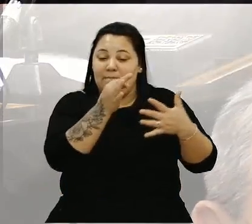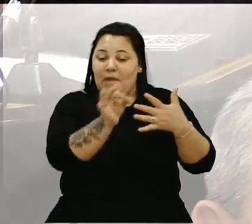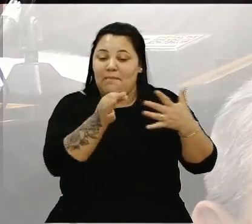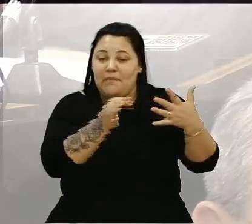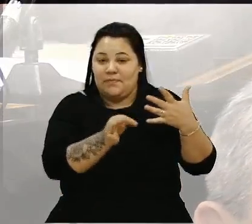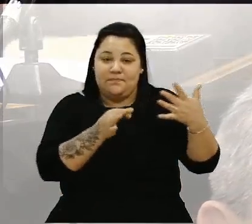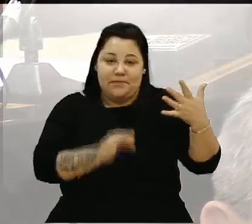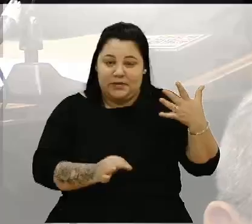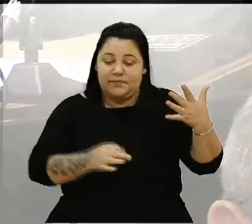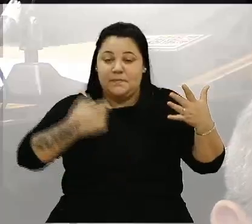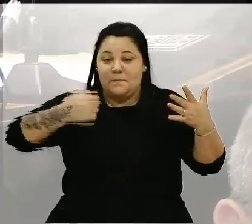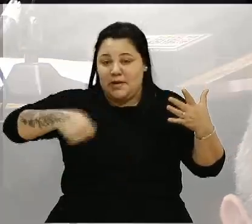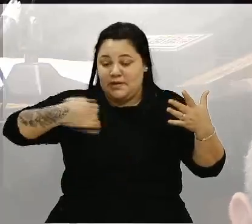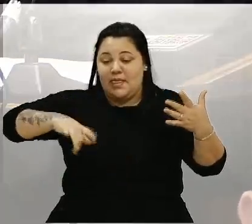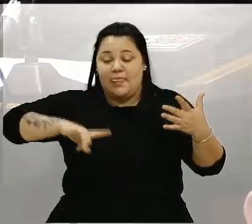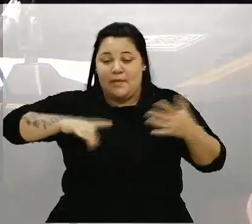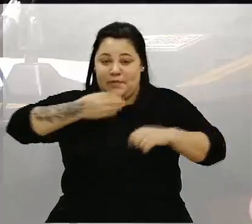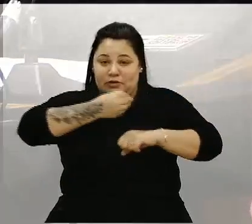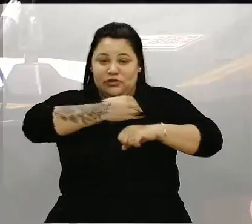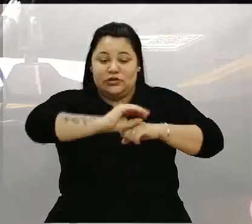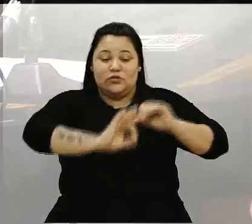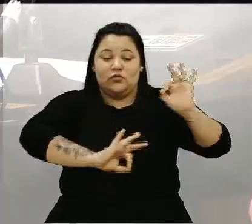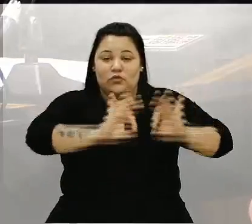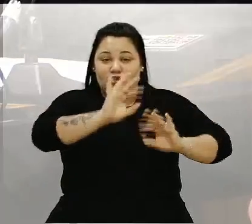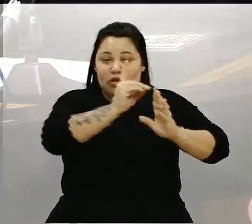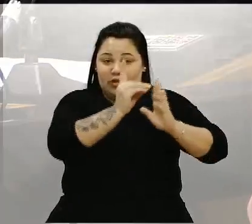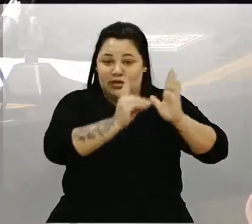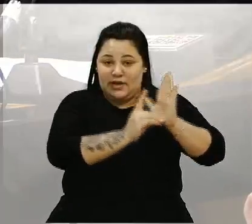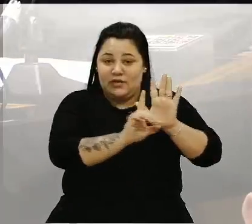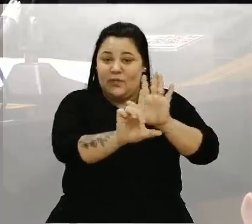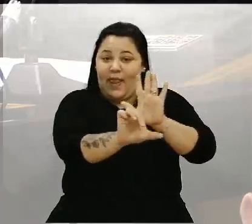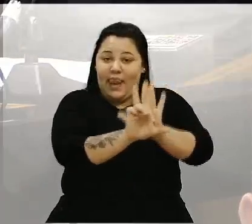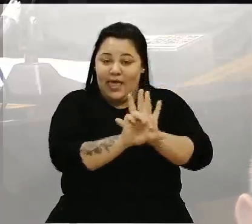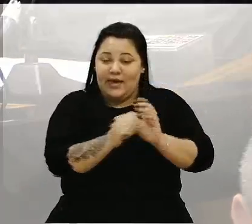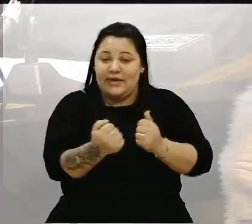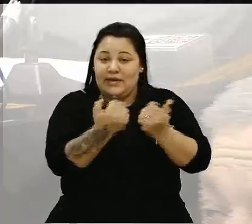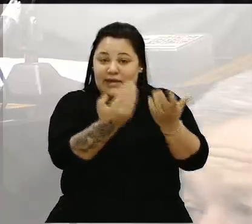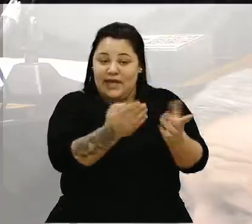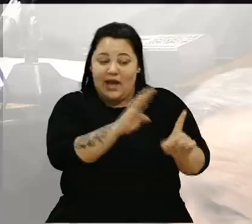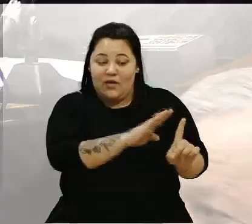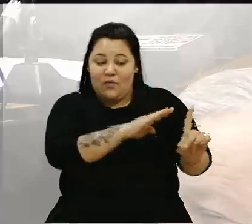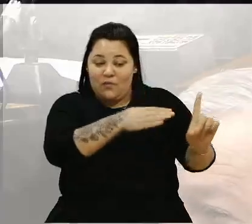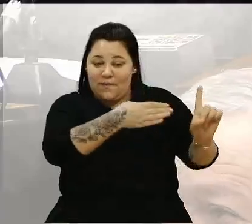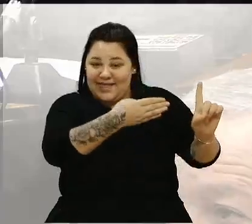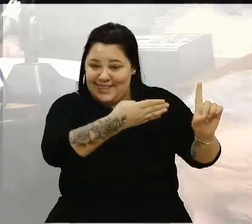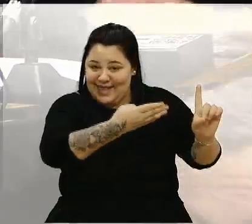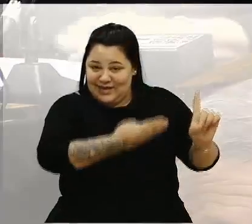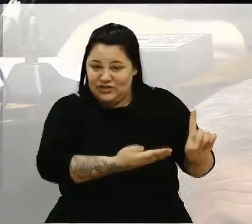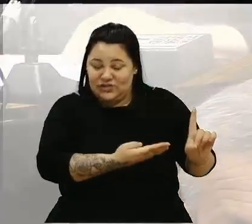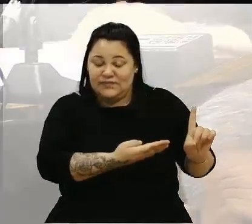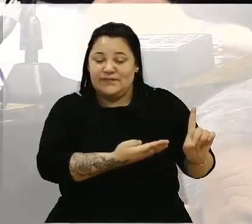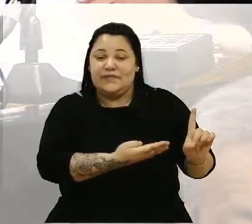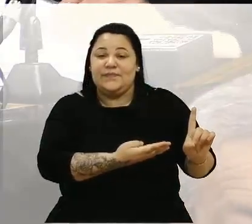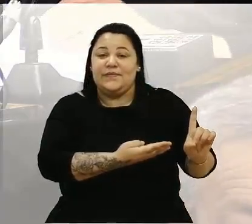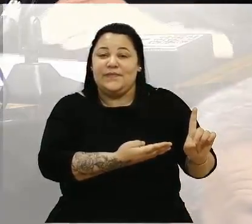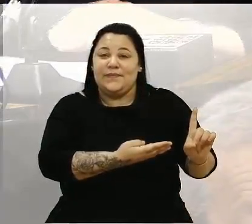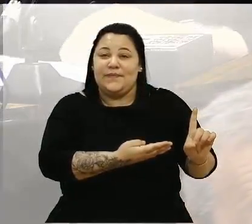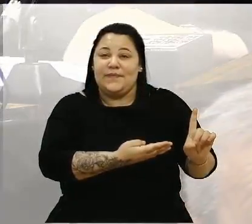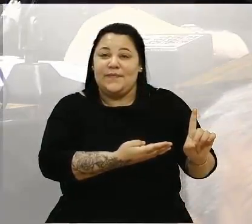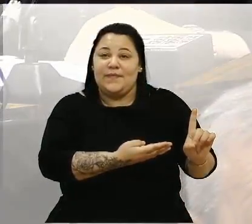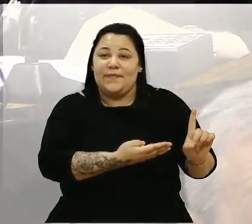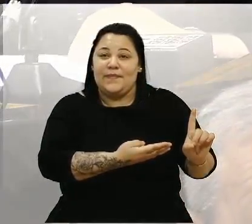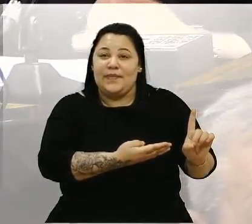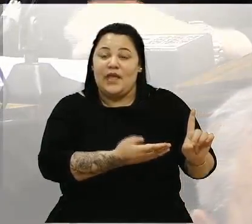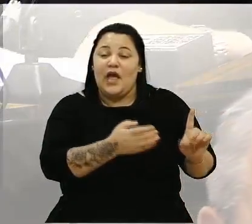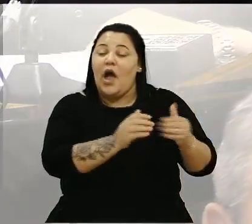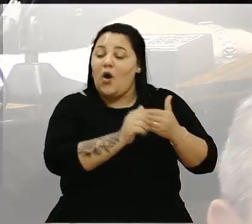da iniciativa de projeto de decreto legislativo que concede títulos honoríficos aos previstos do